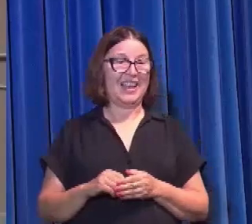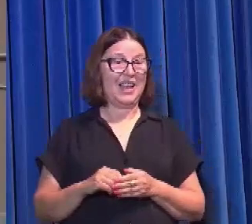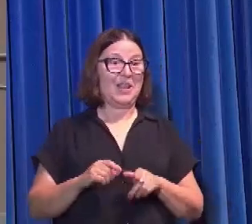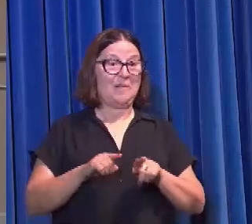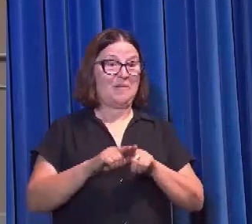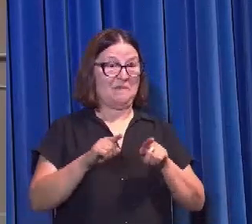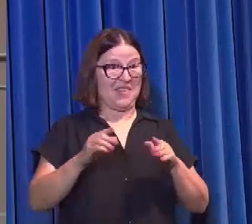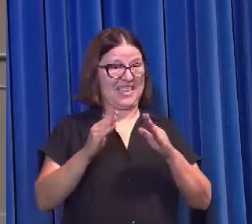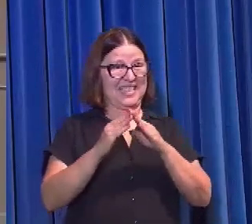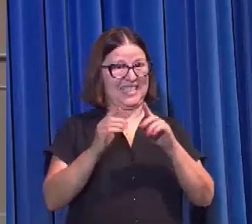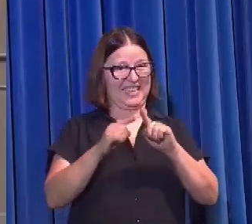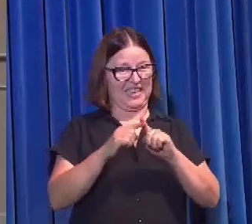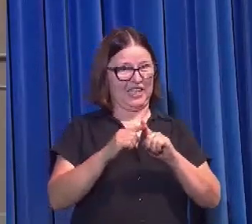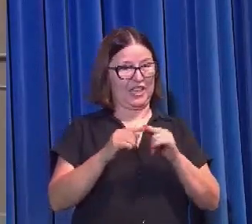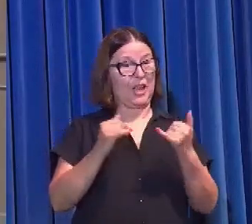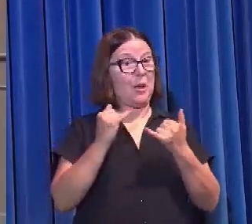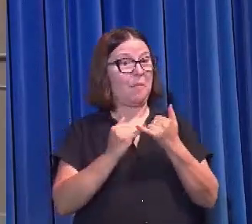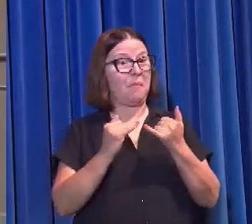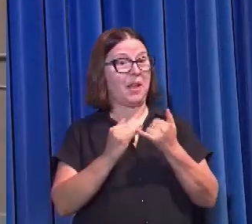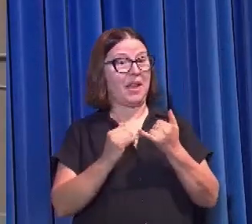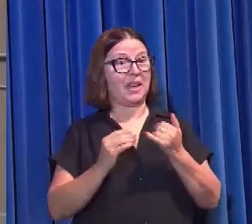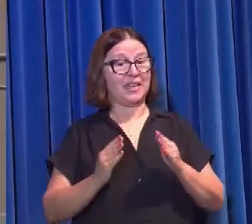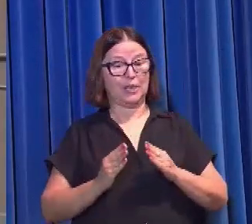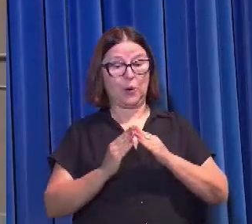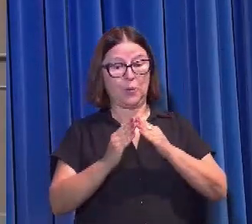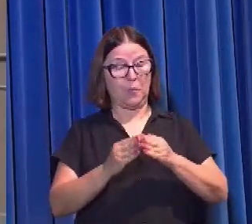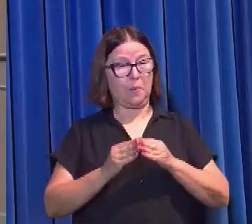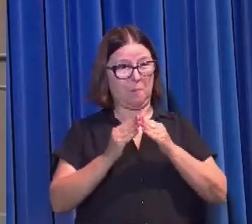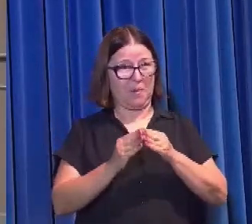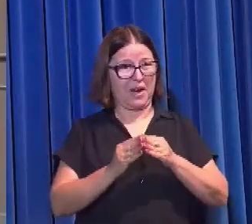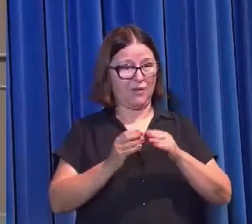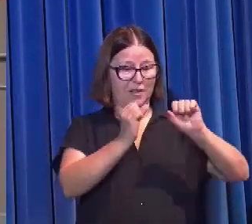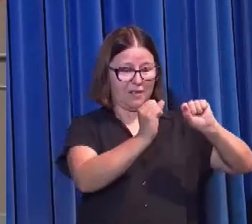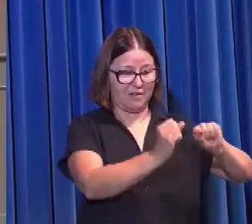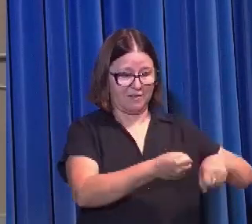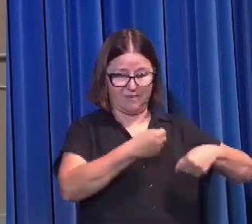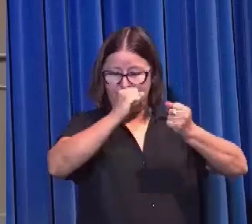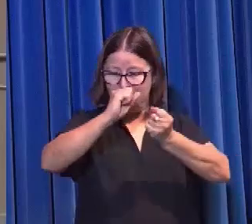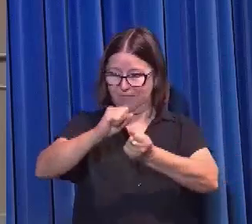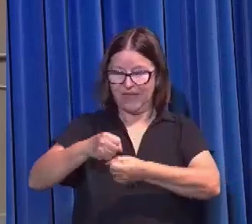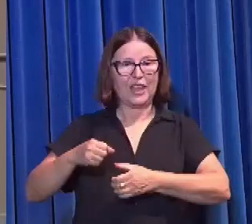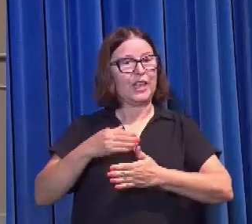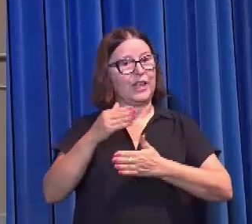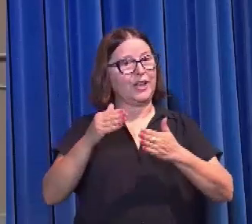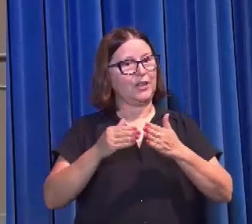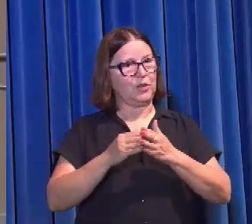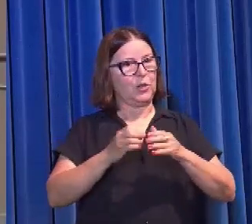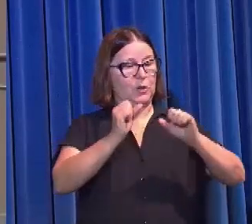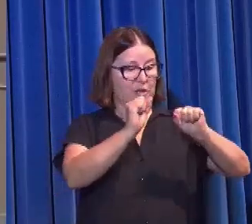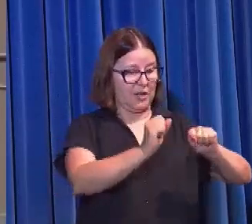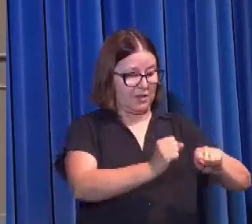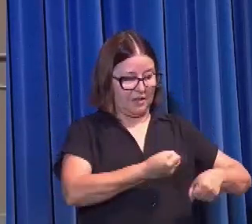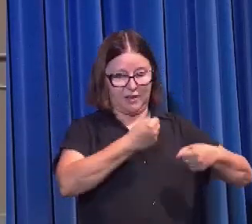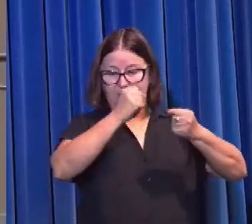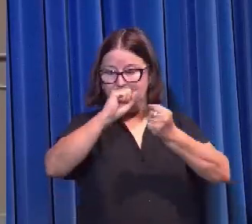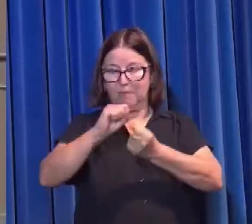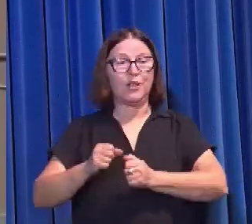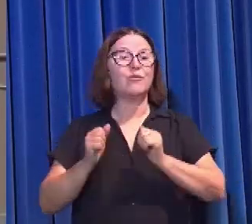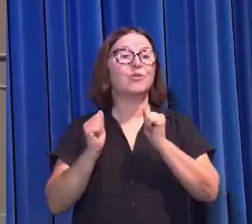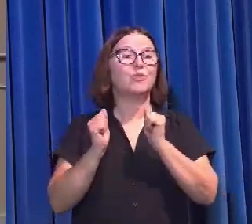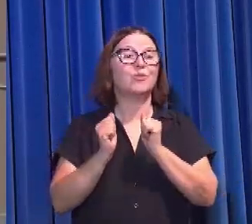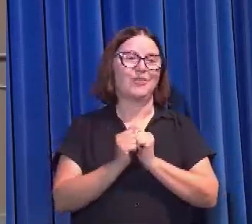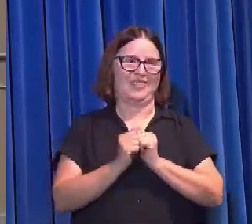um trabalha coordenadamente para o benefício do todo. Essa é a igreja.